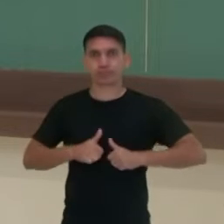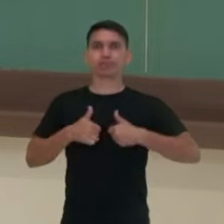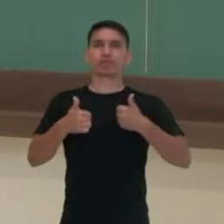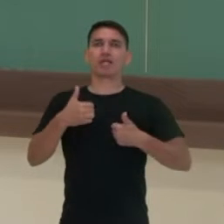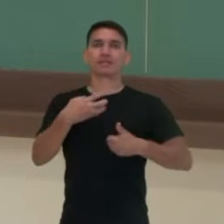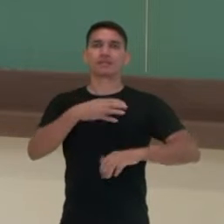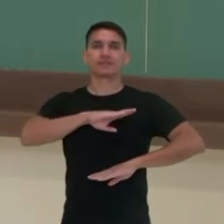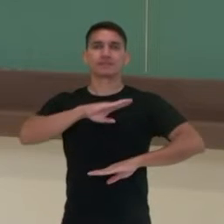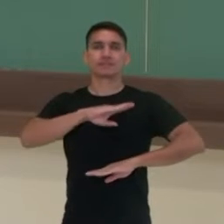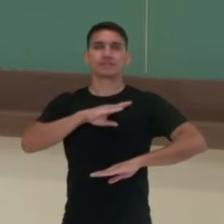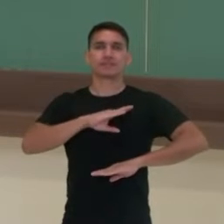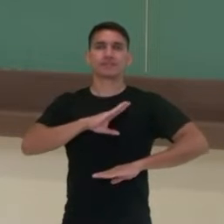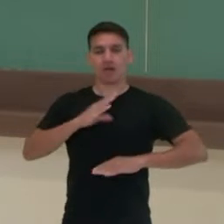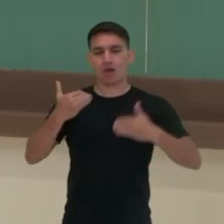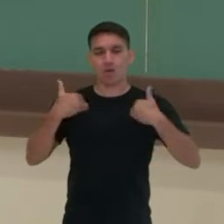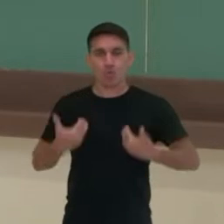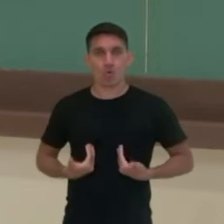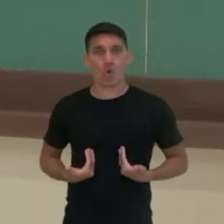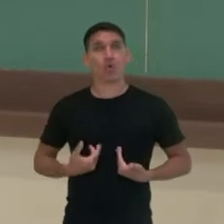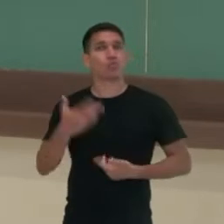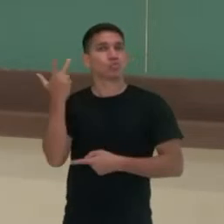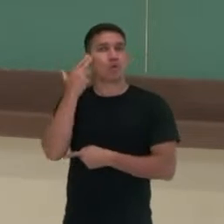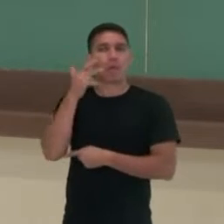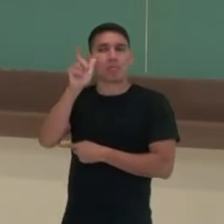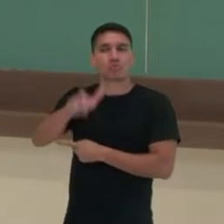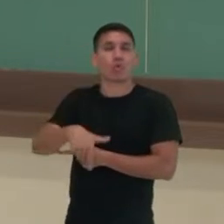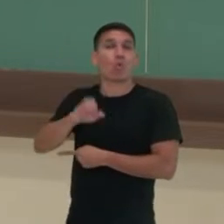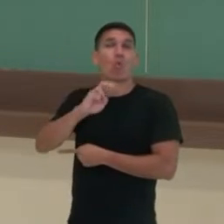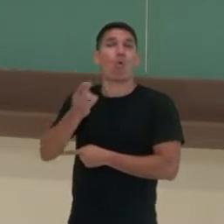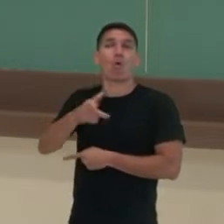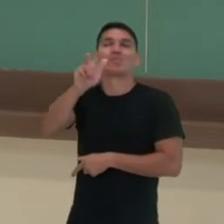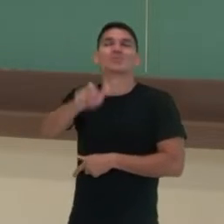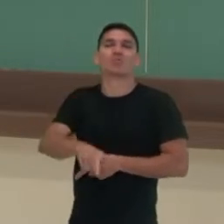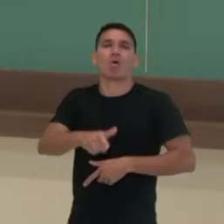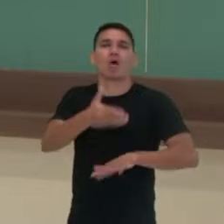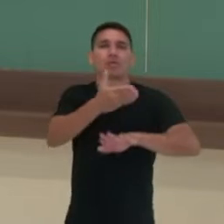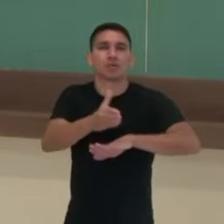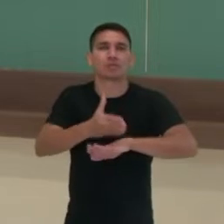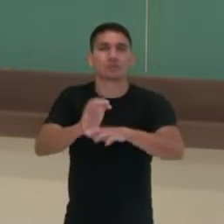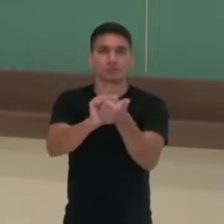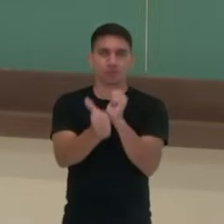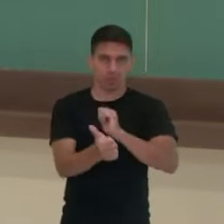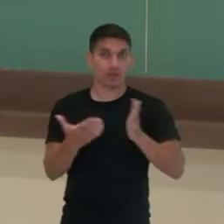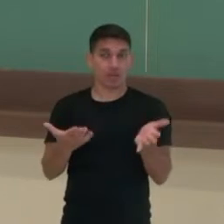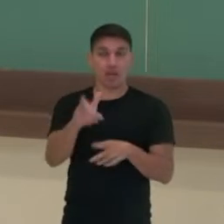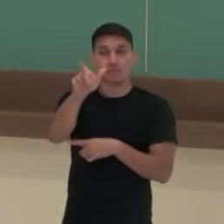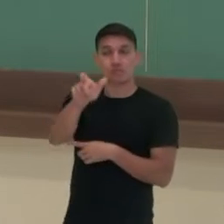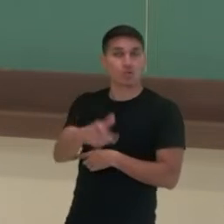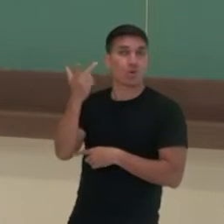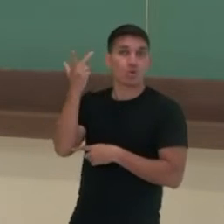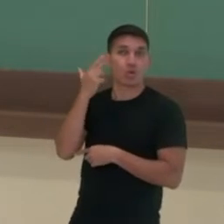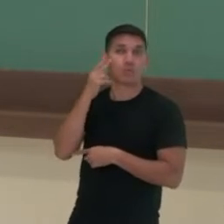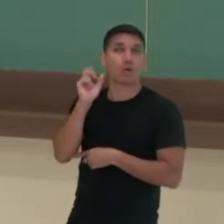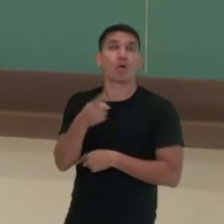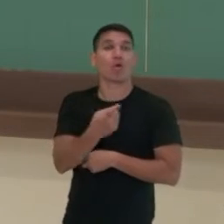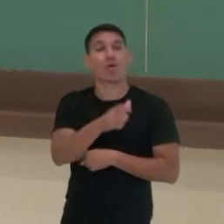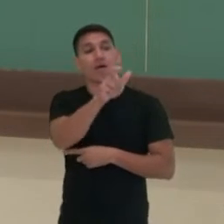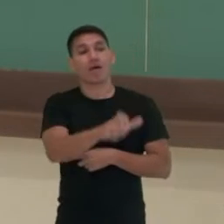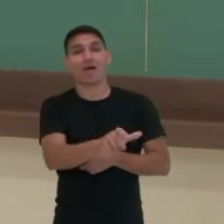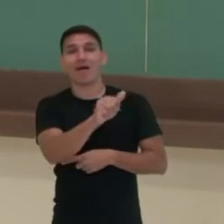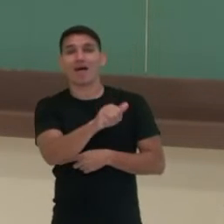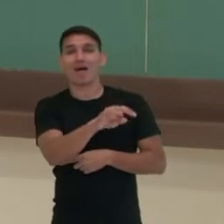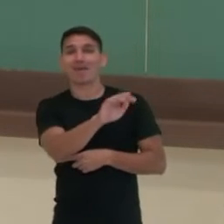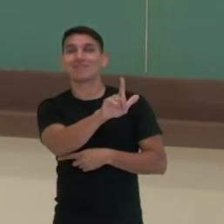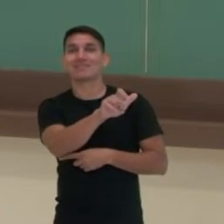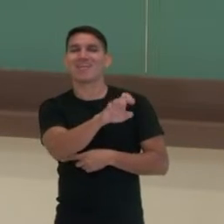indivíduo normal e ou do atleta, né? A gente pensa, vamos explicar aqui, né? O indivíduo normal, o atleta, no sentido